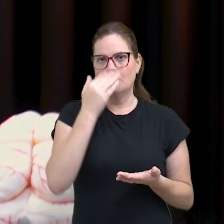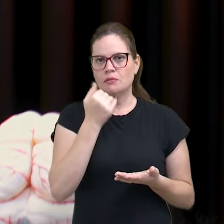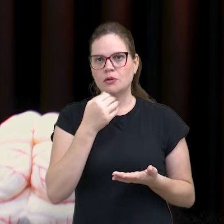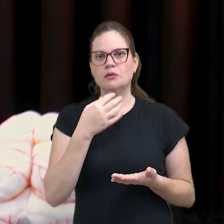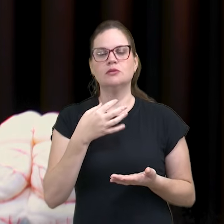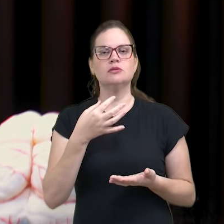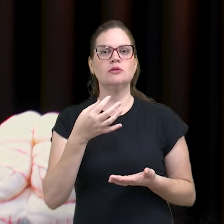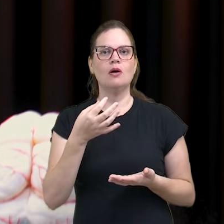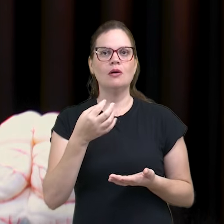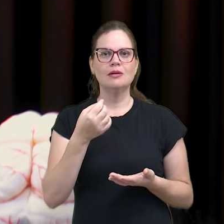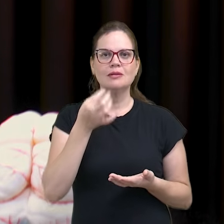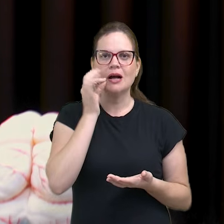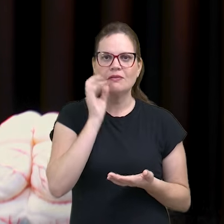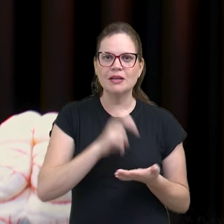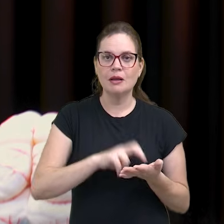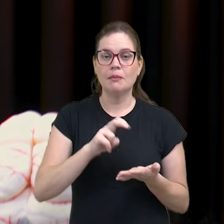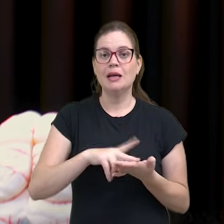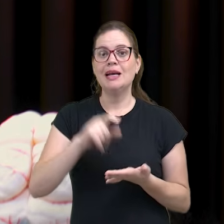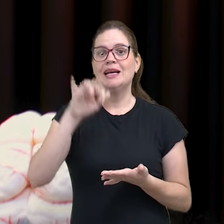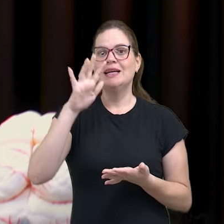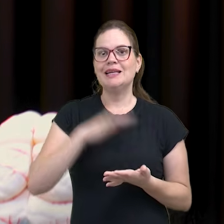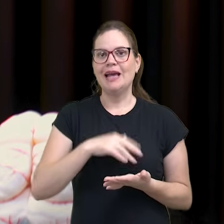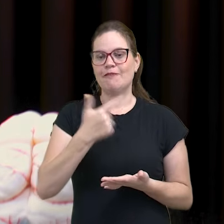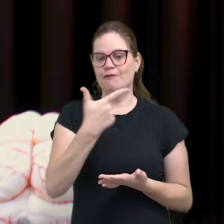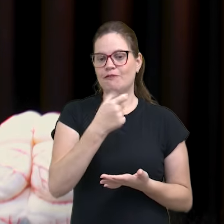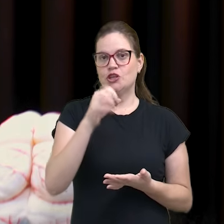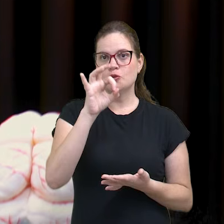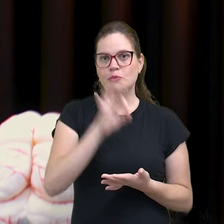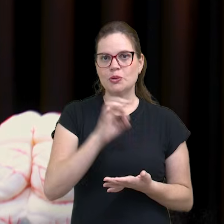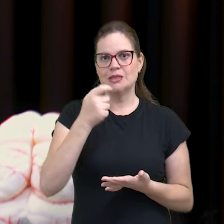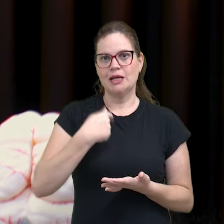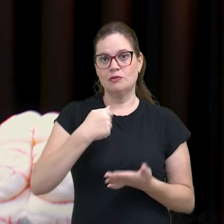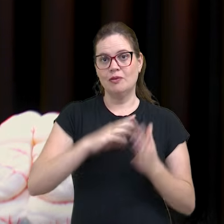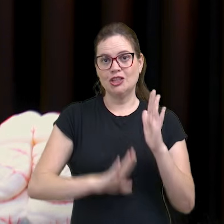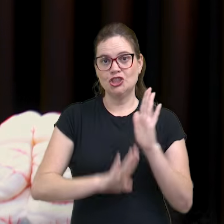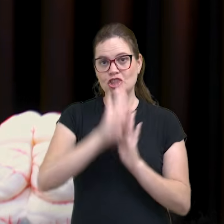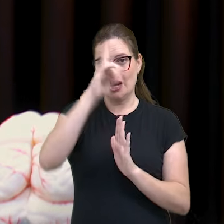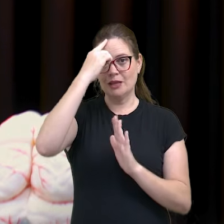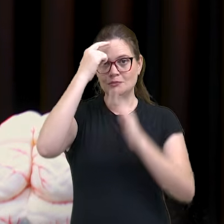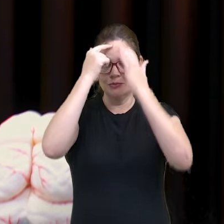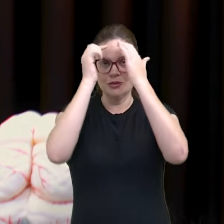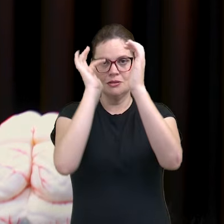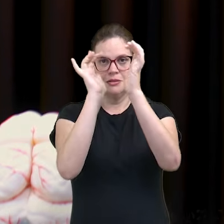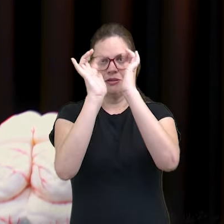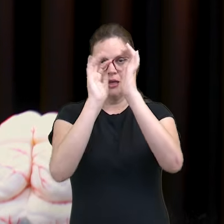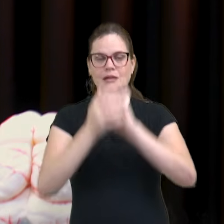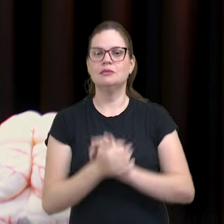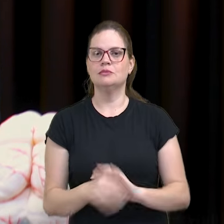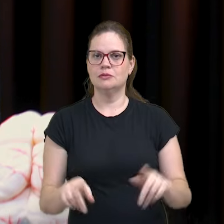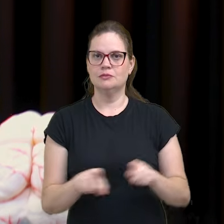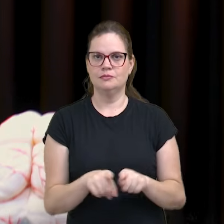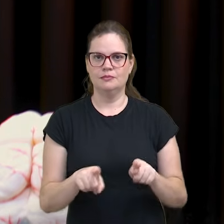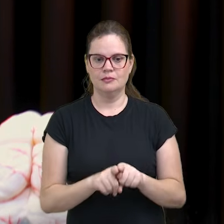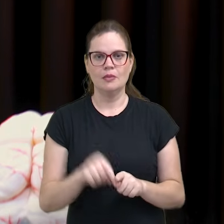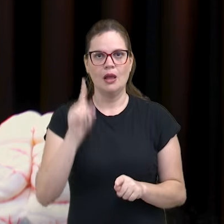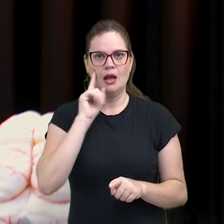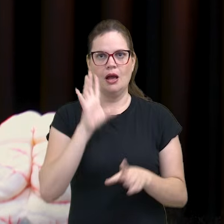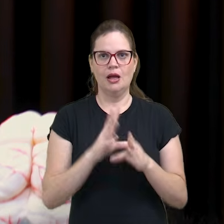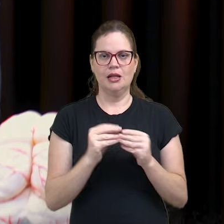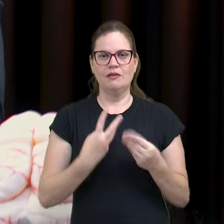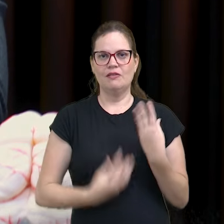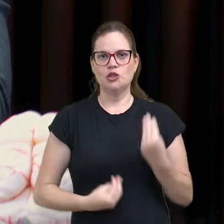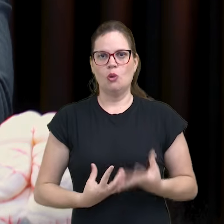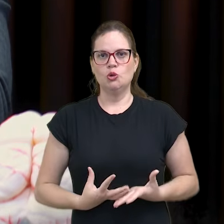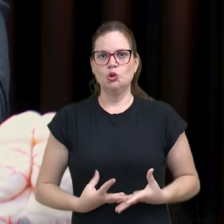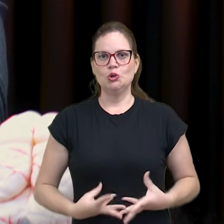Fabiano, no almoço, no café da manhã, 20% quem consome é seu cérebro, é seu encéfalo. Então, ele